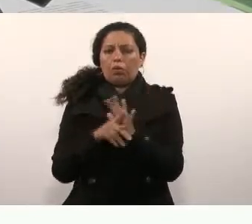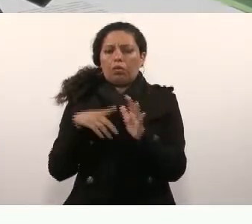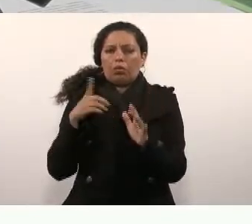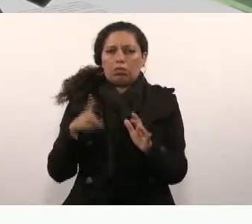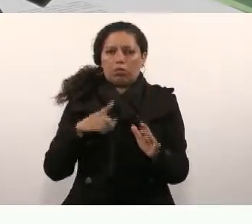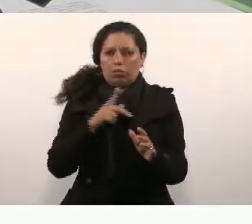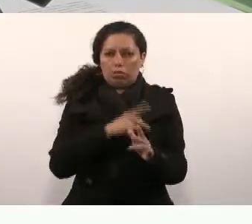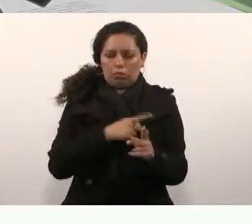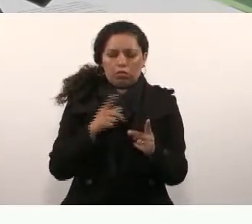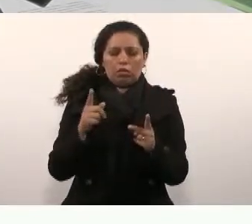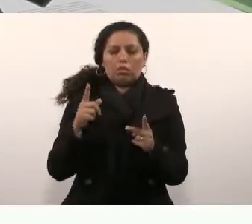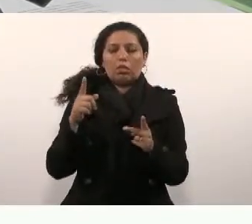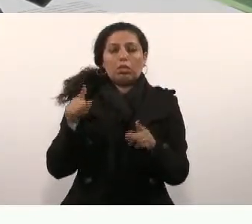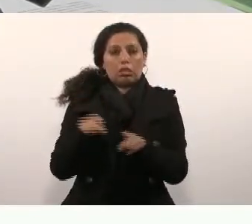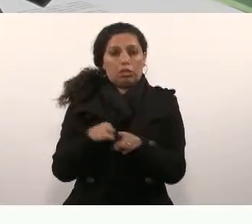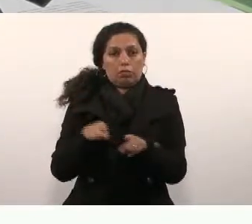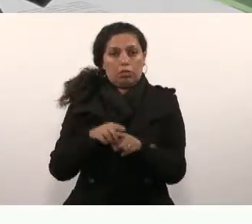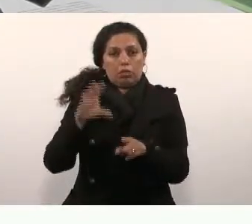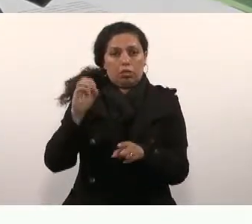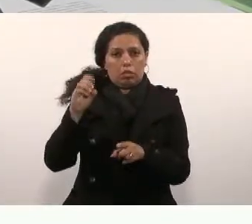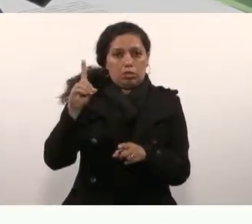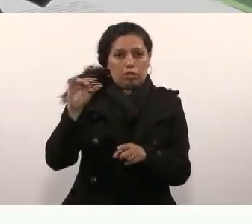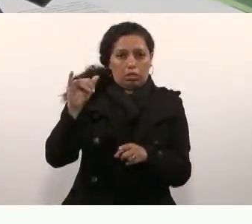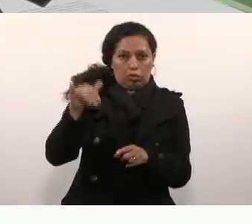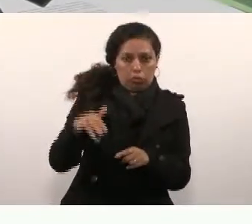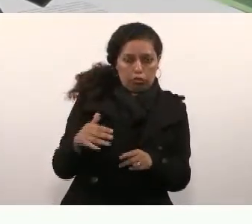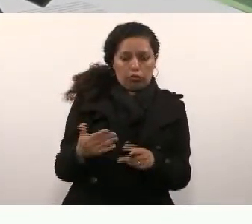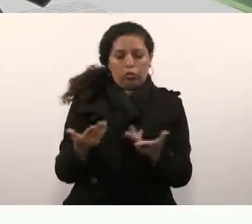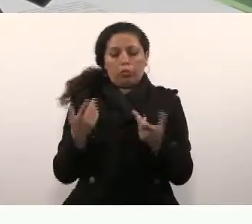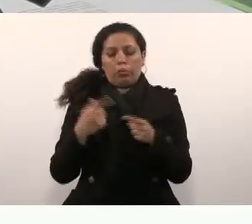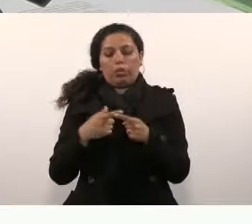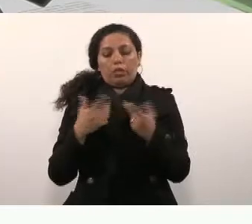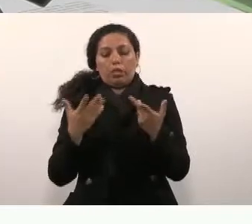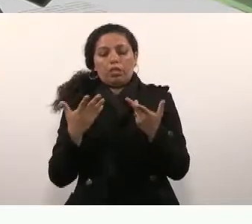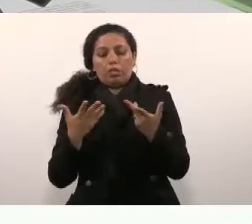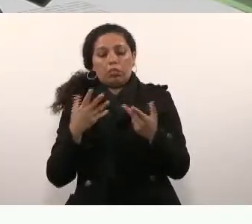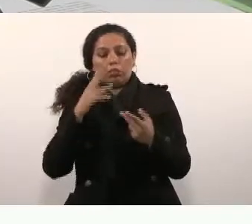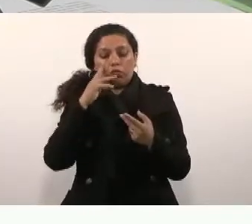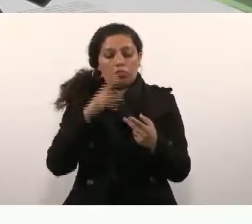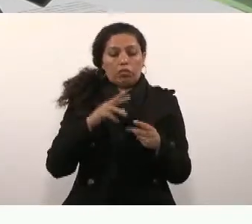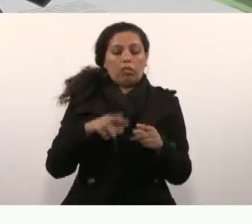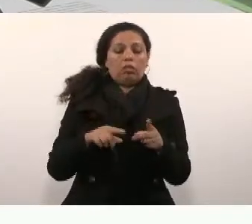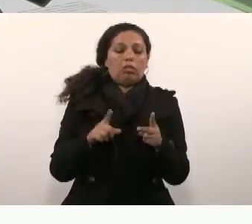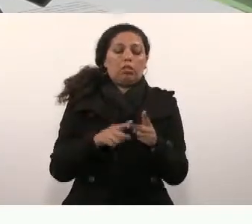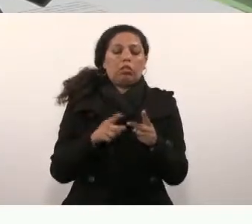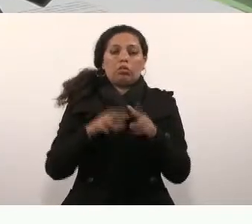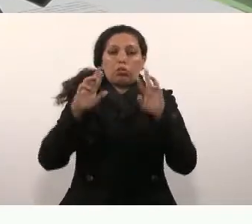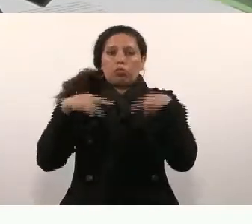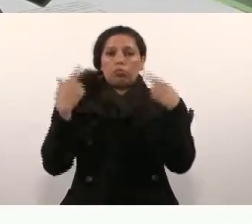pela CODIM, para tê-los em mão, para saber como proceder, né? E também uma audiência pública